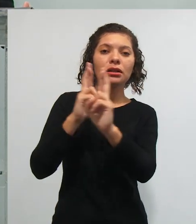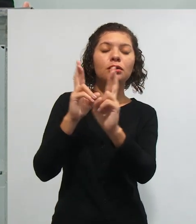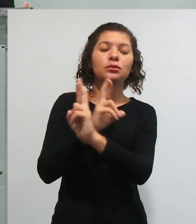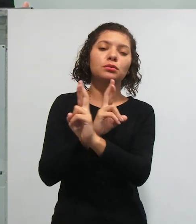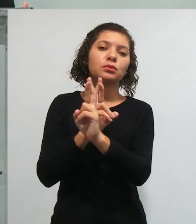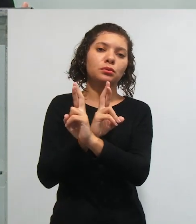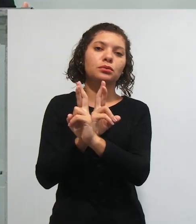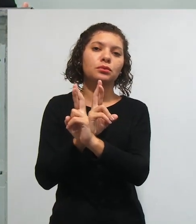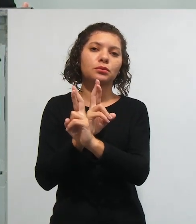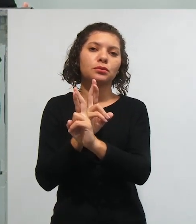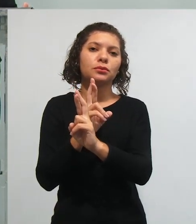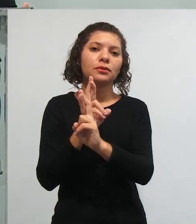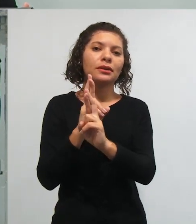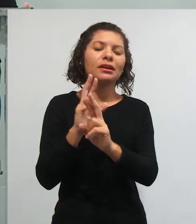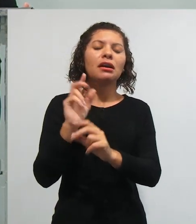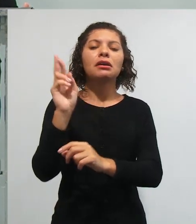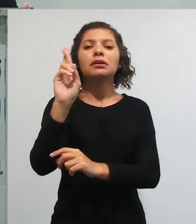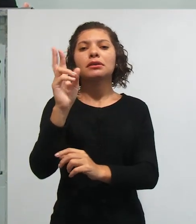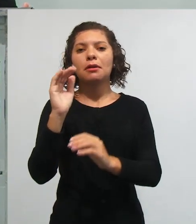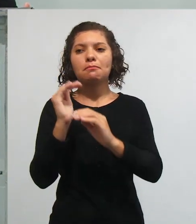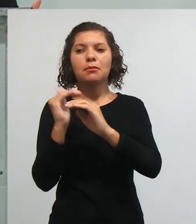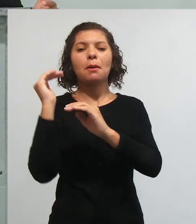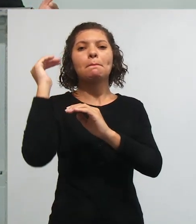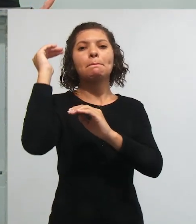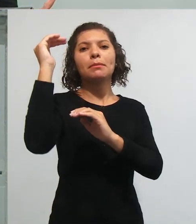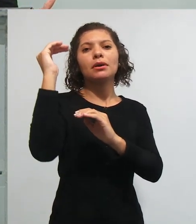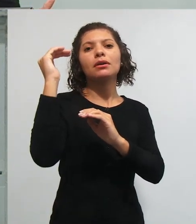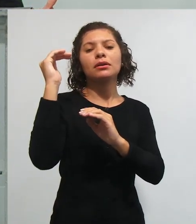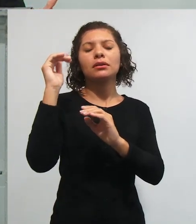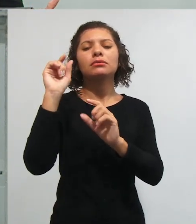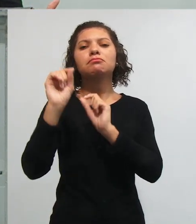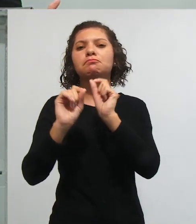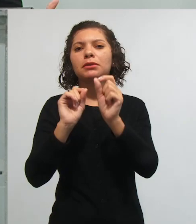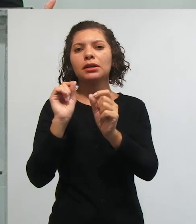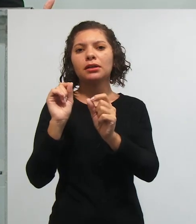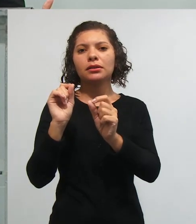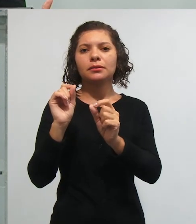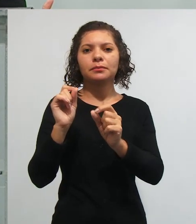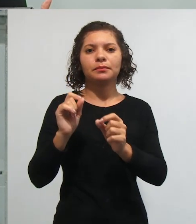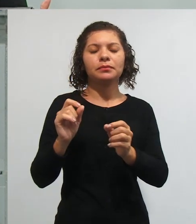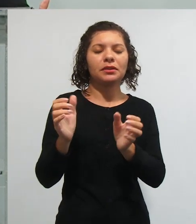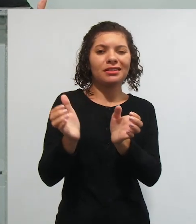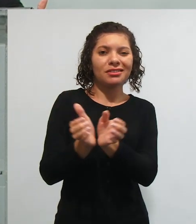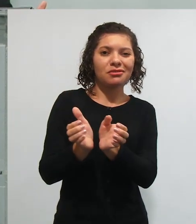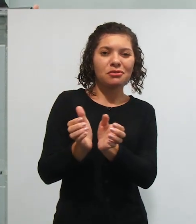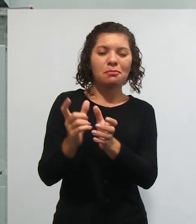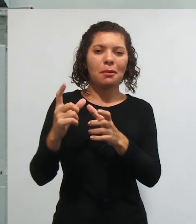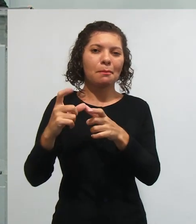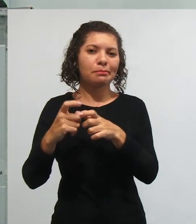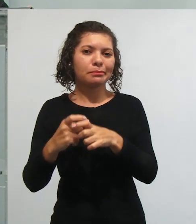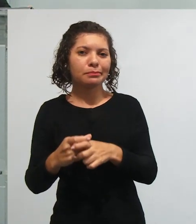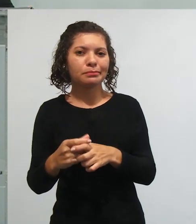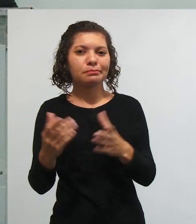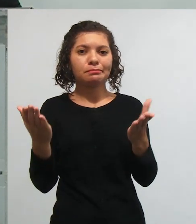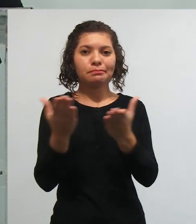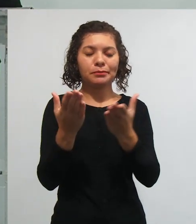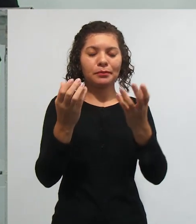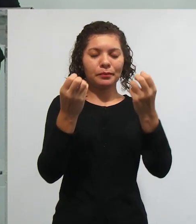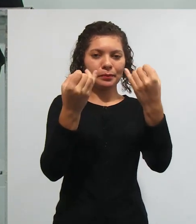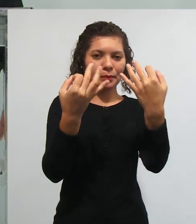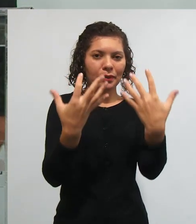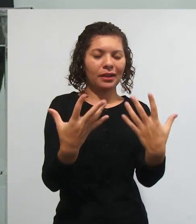binária quem tem mais poder quem manda quem detém o poder é disso que nós precisamos falar